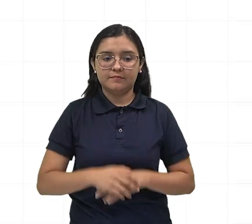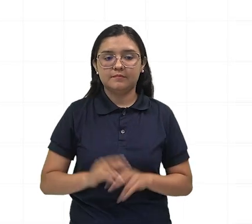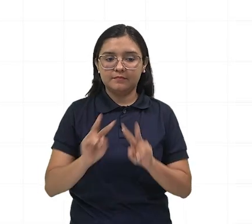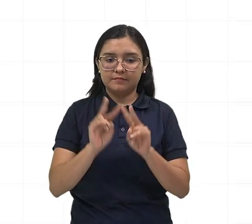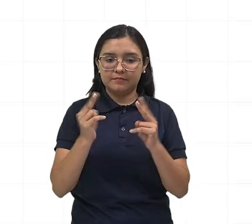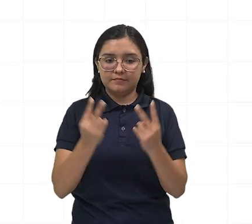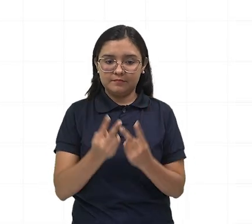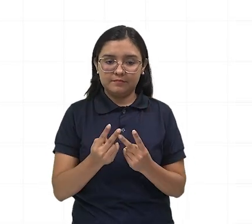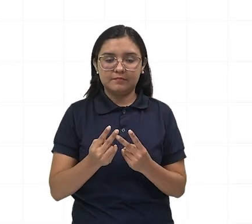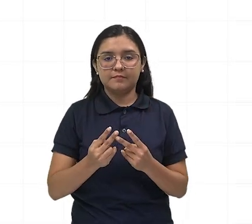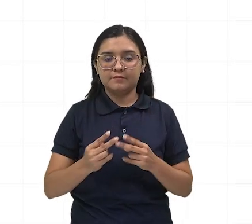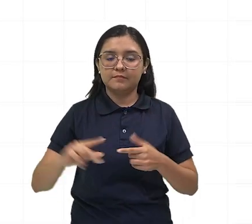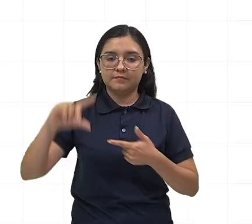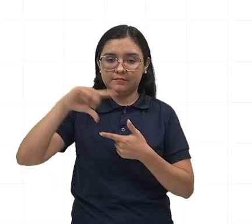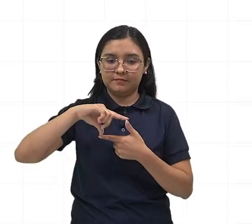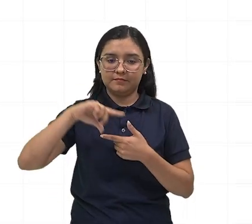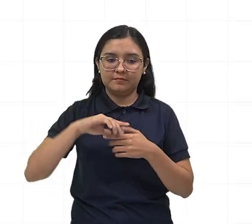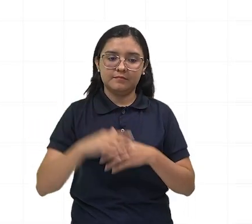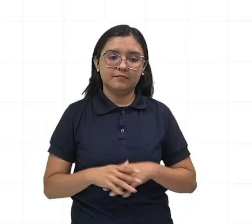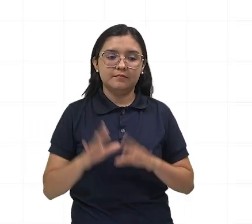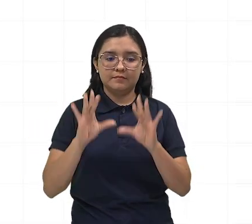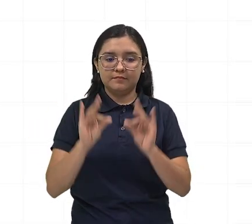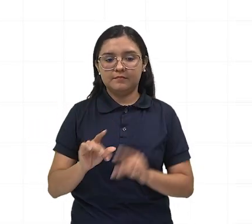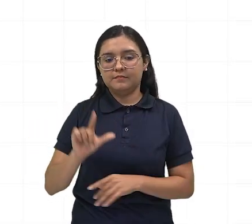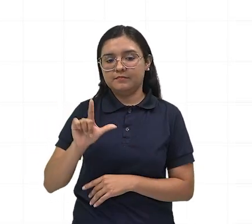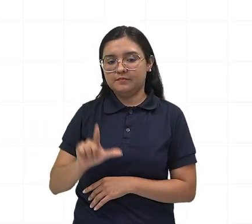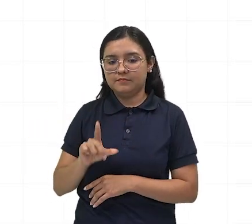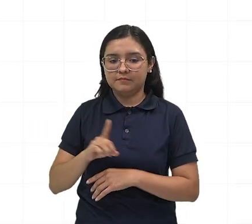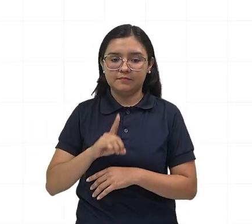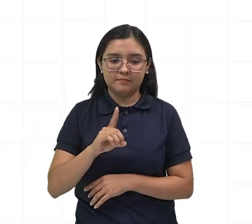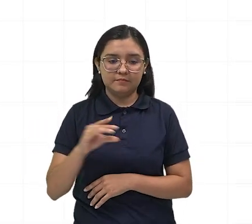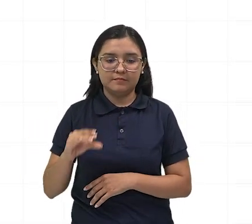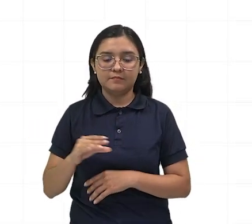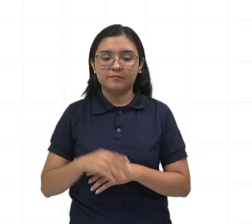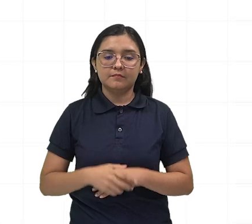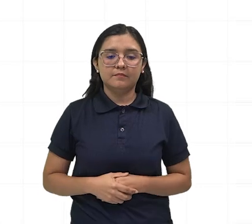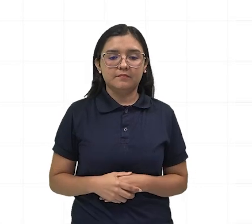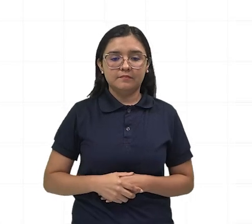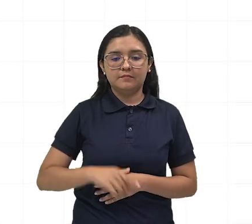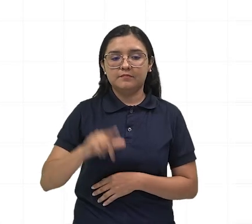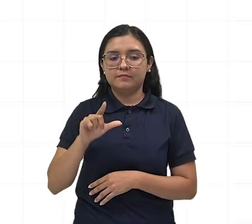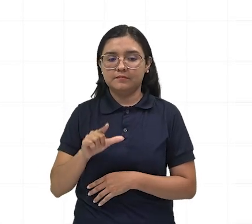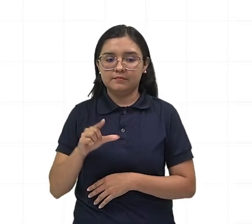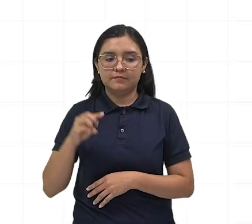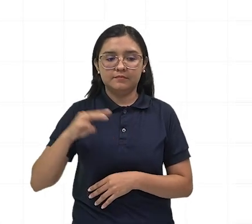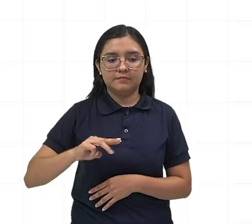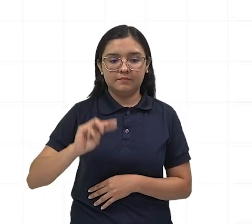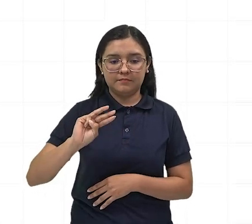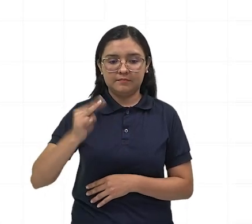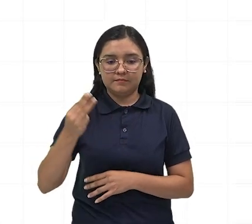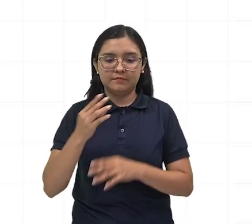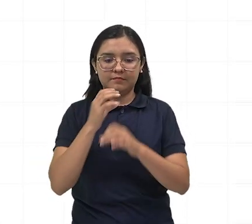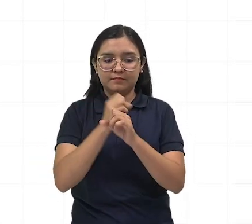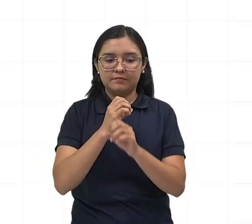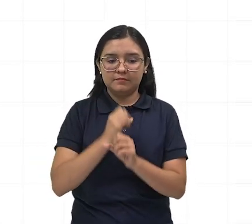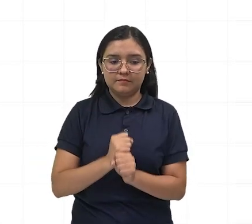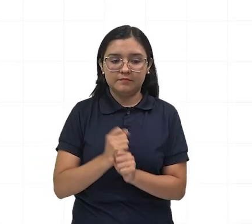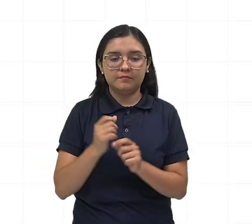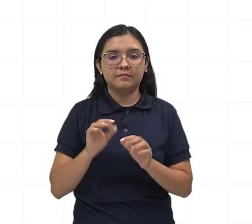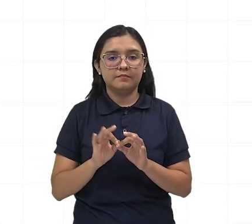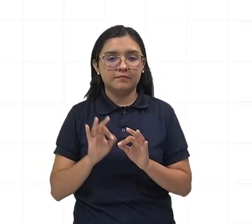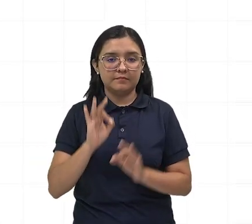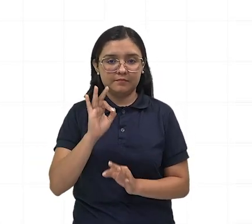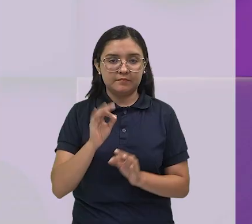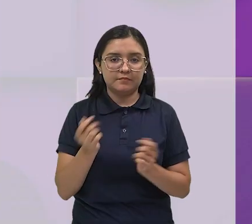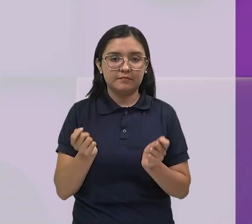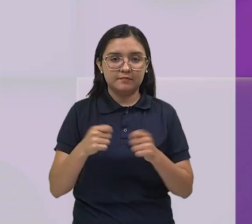retangular. Detalhamento, litro e decímetro cúbico, litro e metro cúbico, resolução de problemas com medidas de